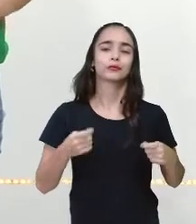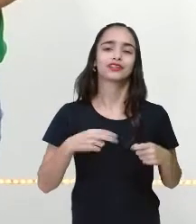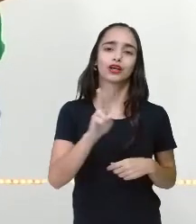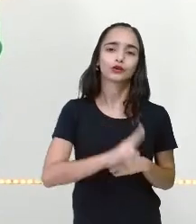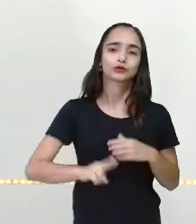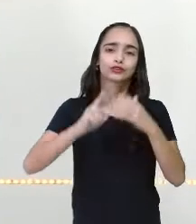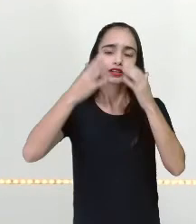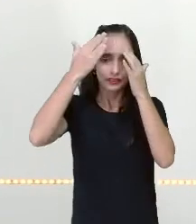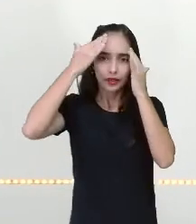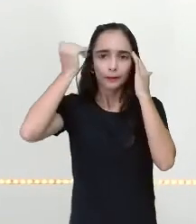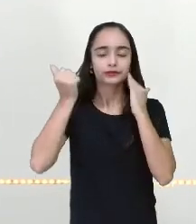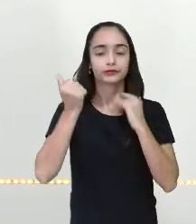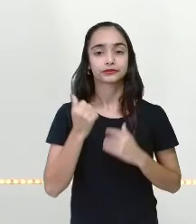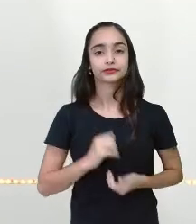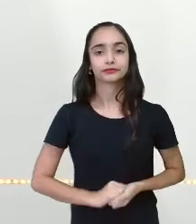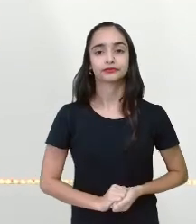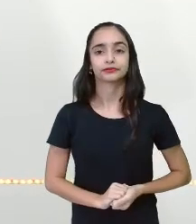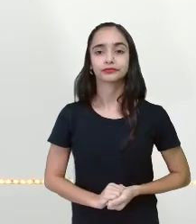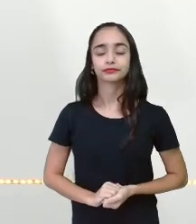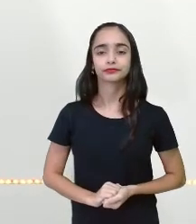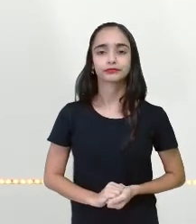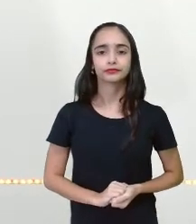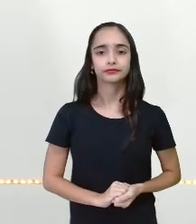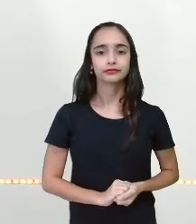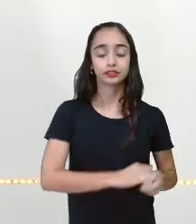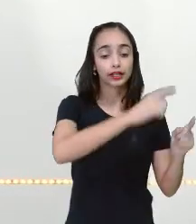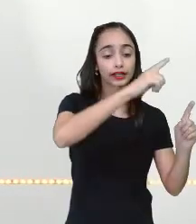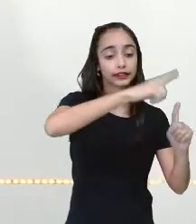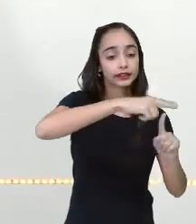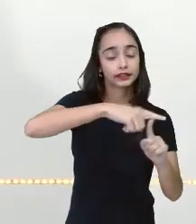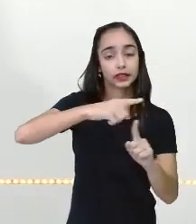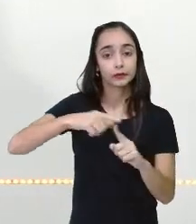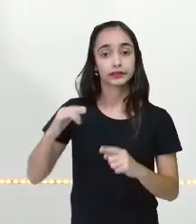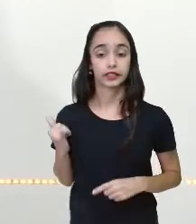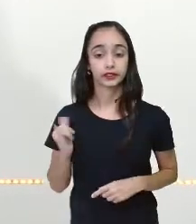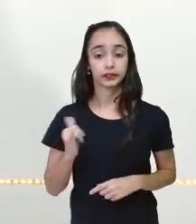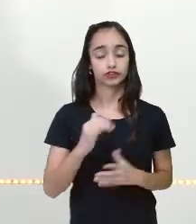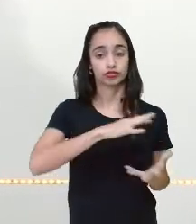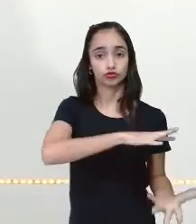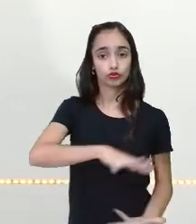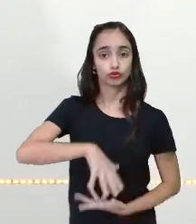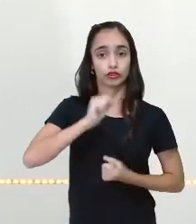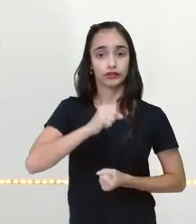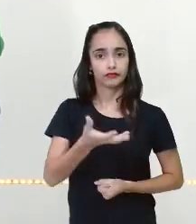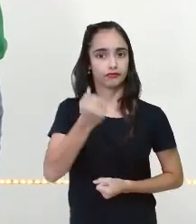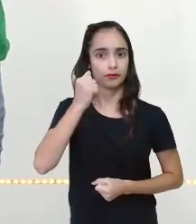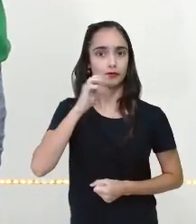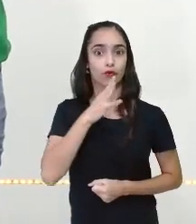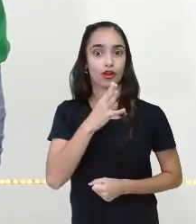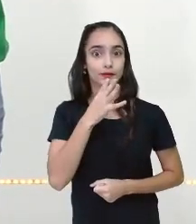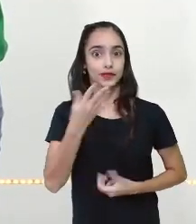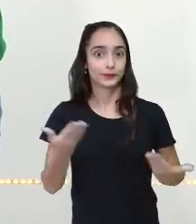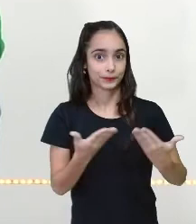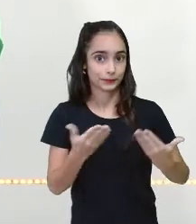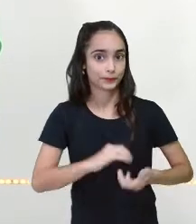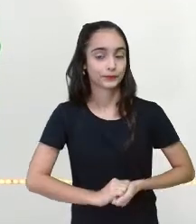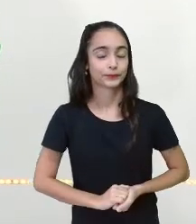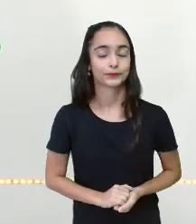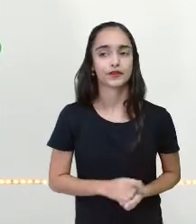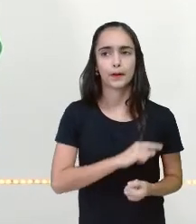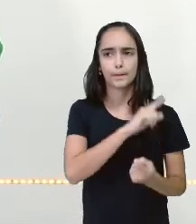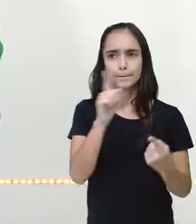nada de gastar em excesso, né? Isso. Tipos de energia sustentável, nós vamos conhecer algumas agora, tá? Primeiro, a